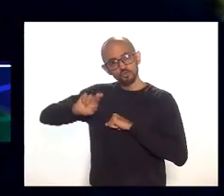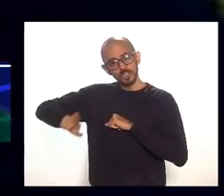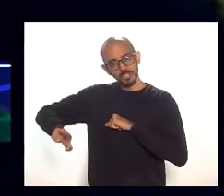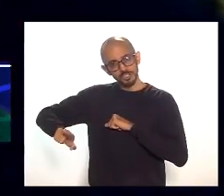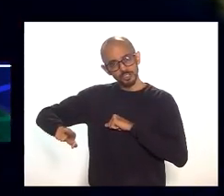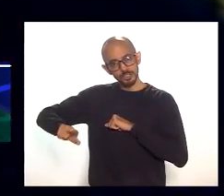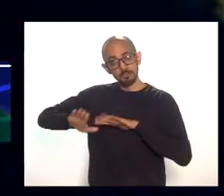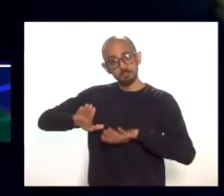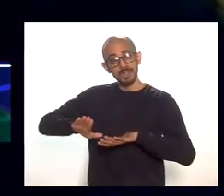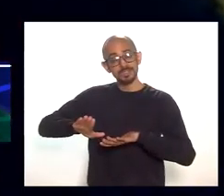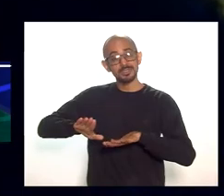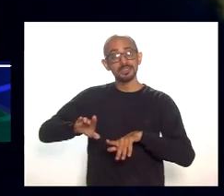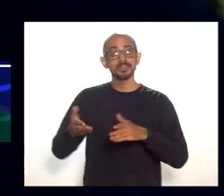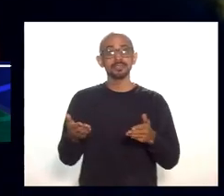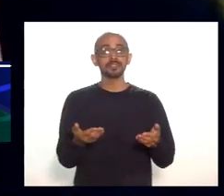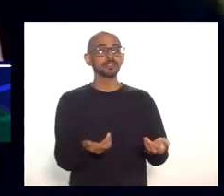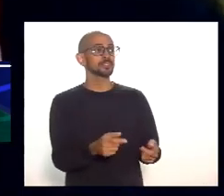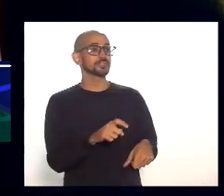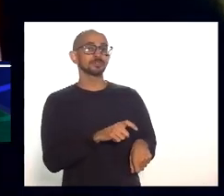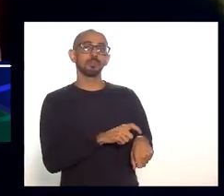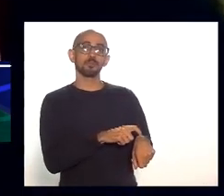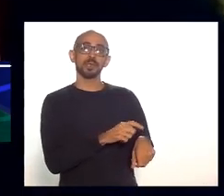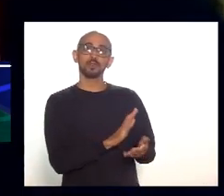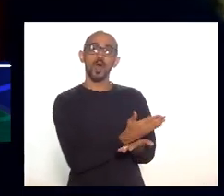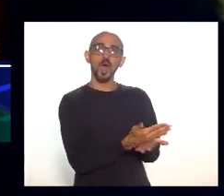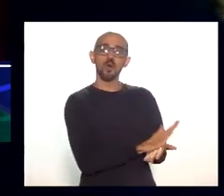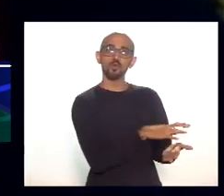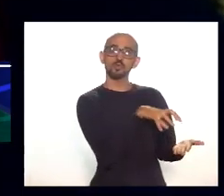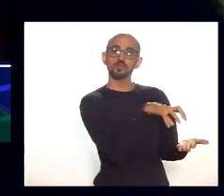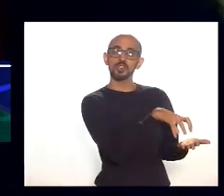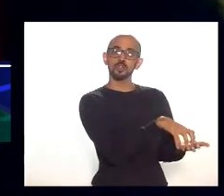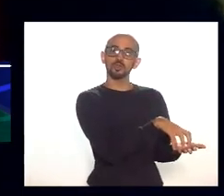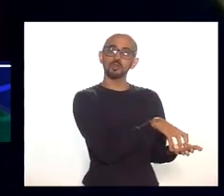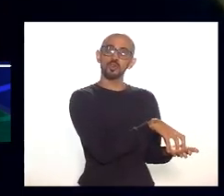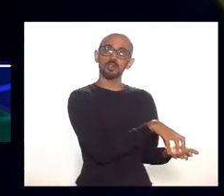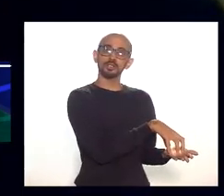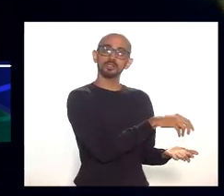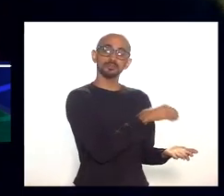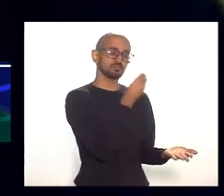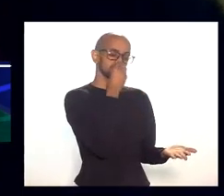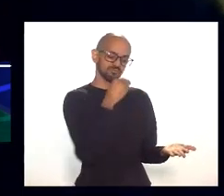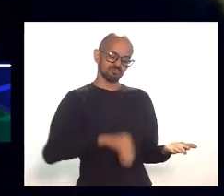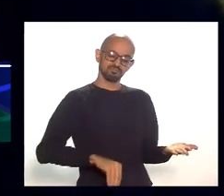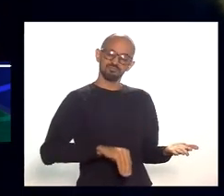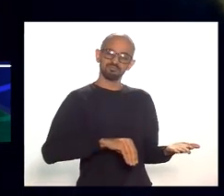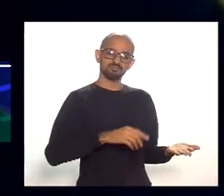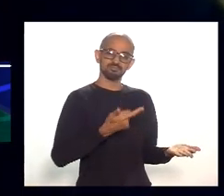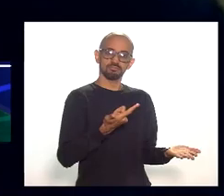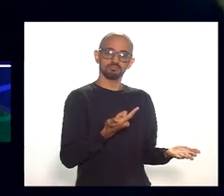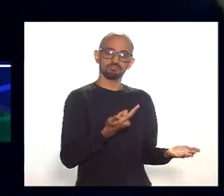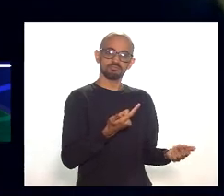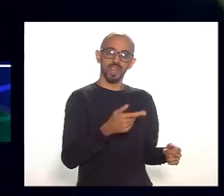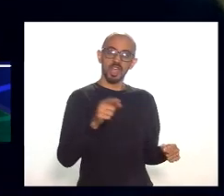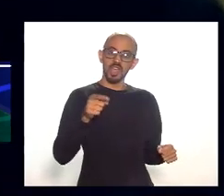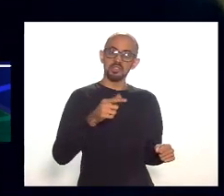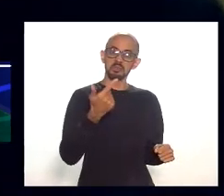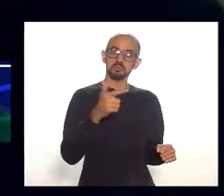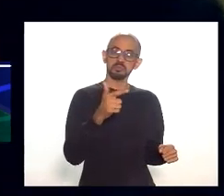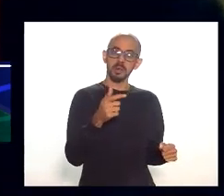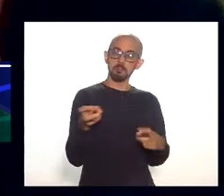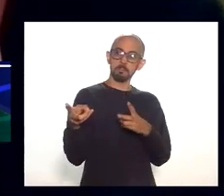Enquanto isso, alguns setores da sociedade se esquecem que eles que são os nossos